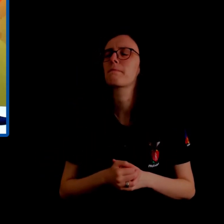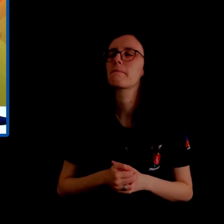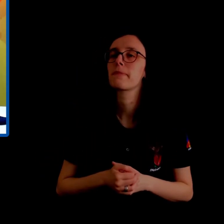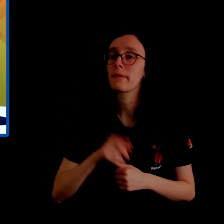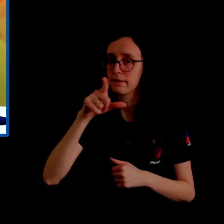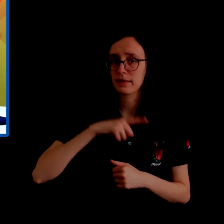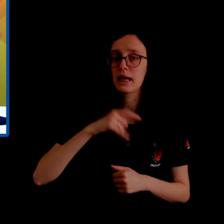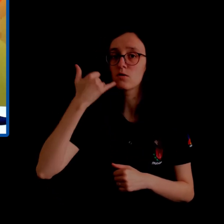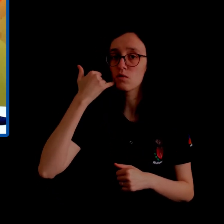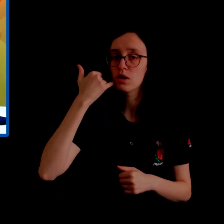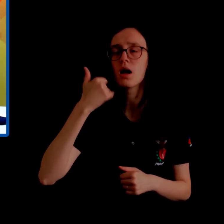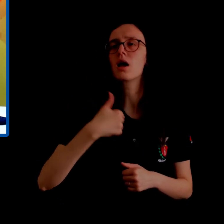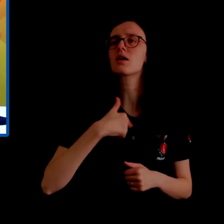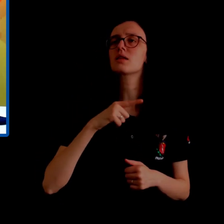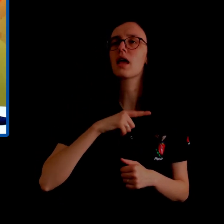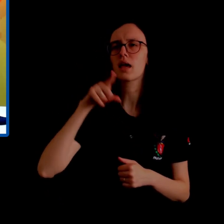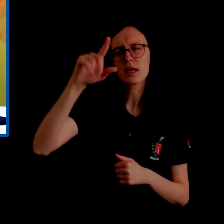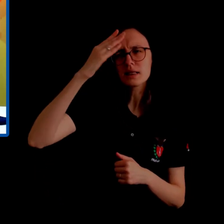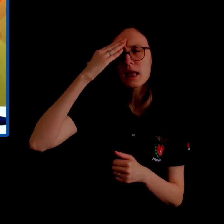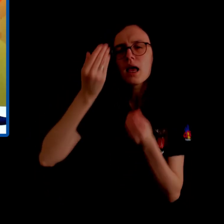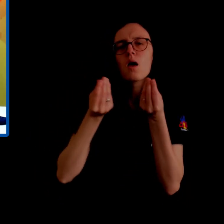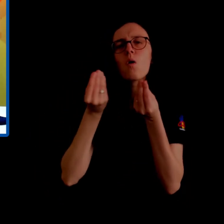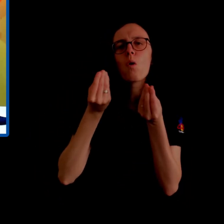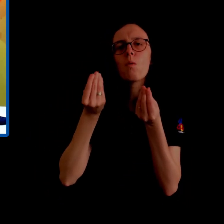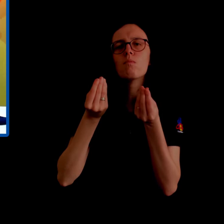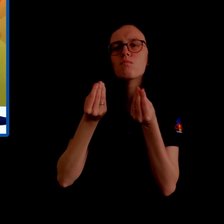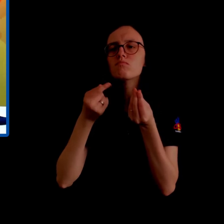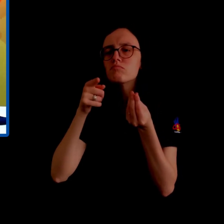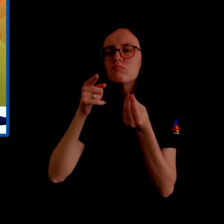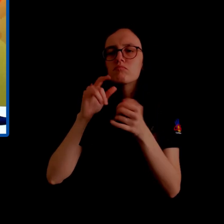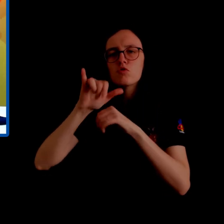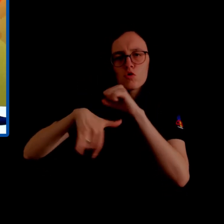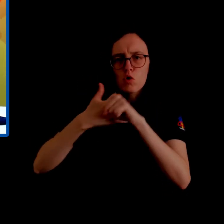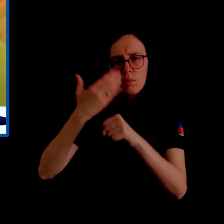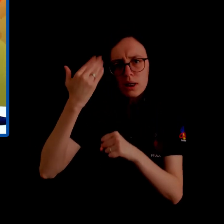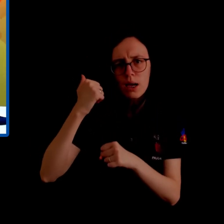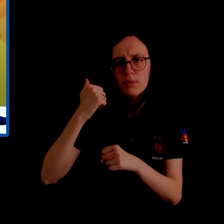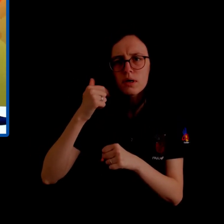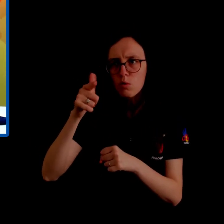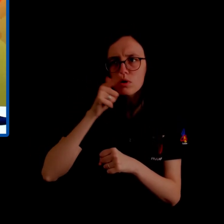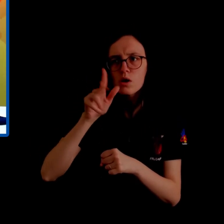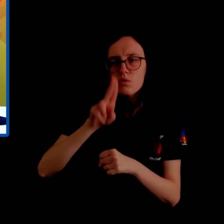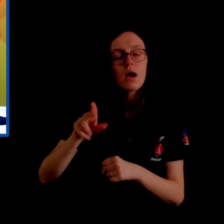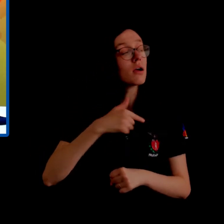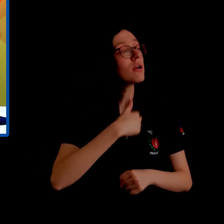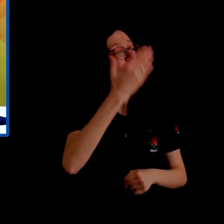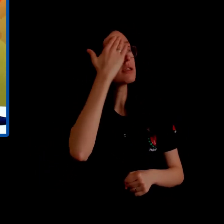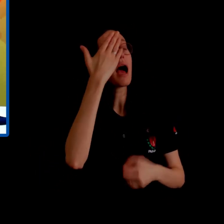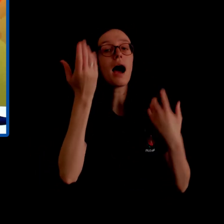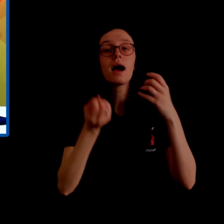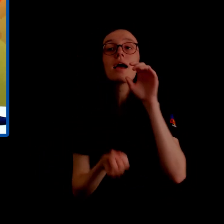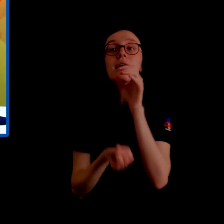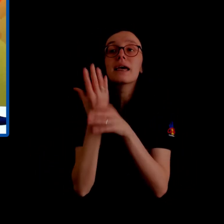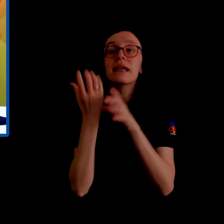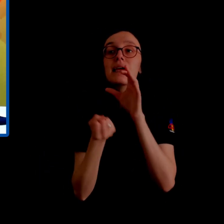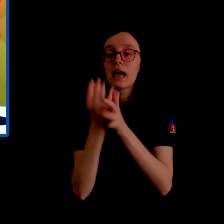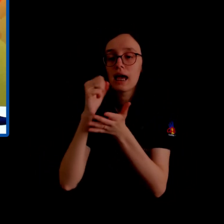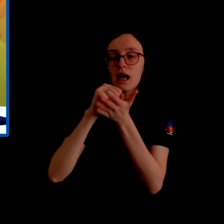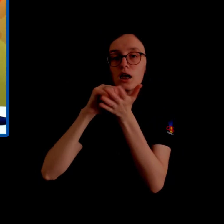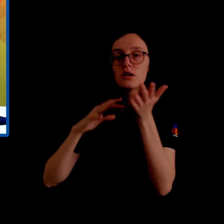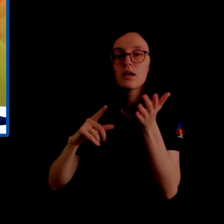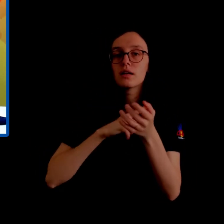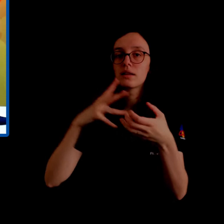celular aí? Tenho. A senhora sabe postar um vídeo no YouTube? Sei. Então faz o seguinte, cria para cada uma das atividades que estão